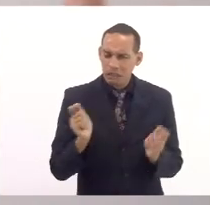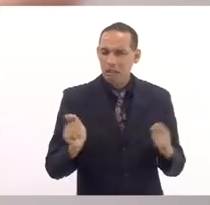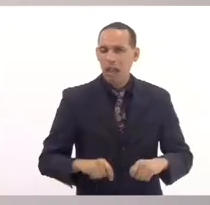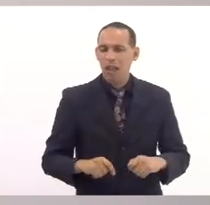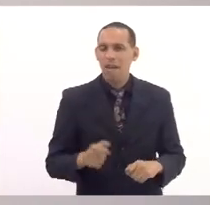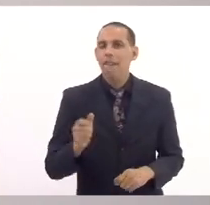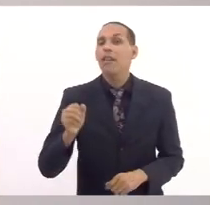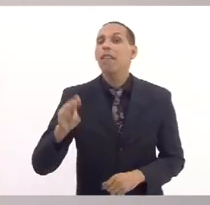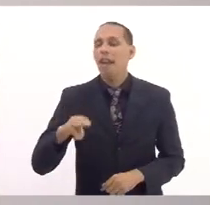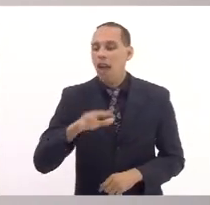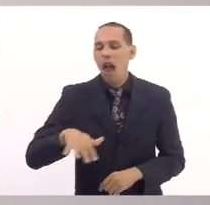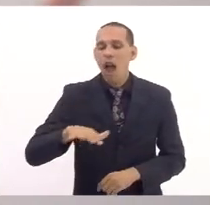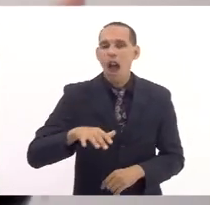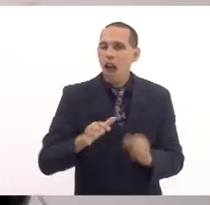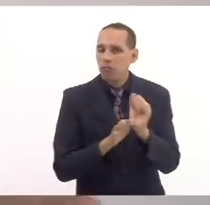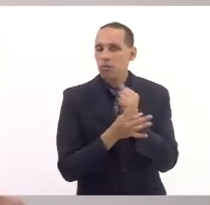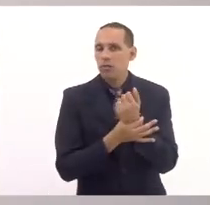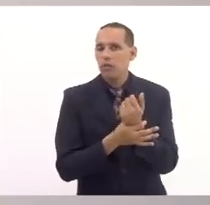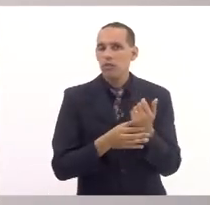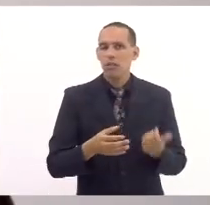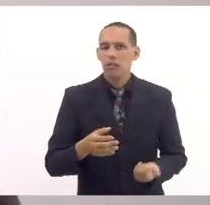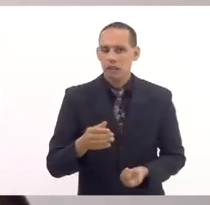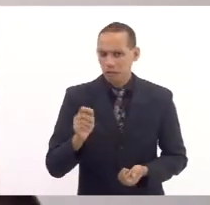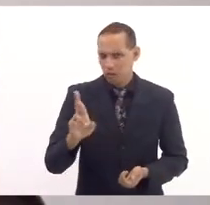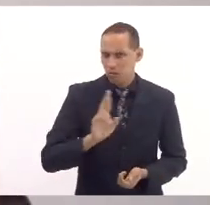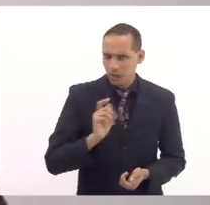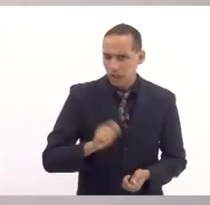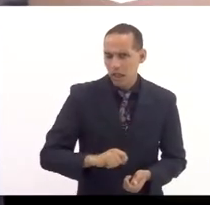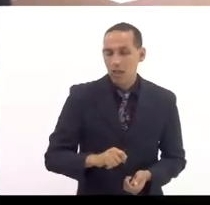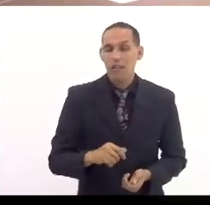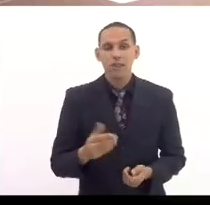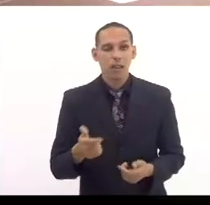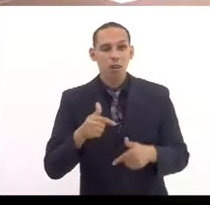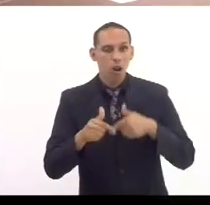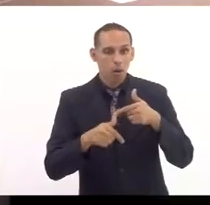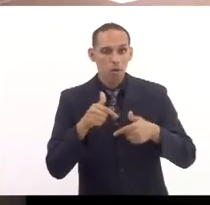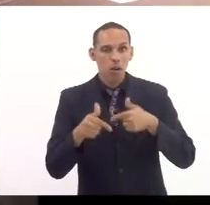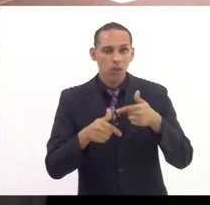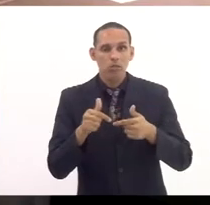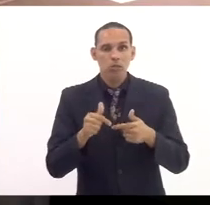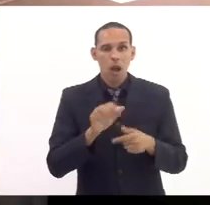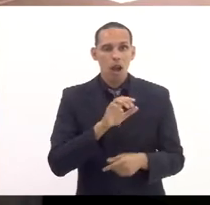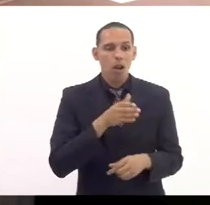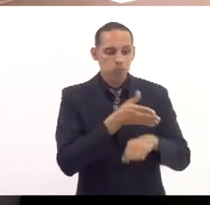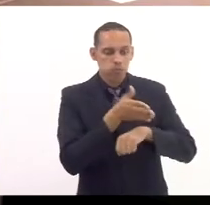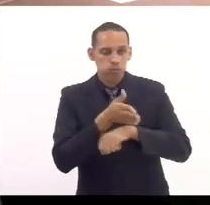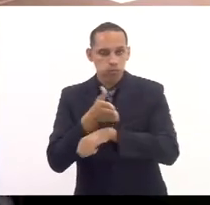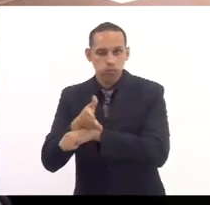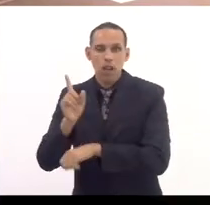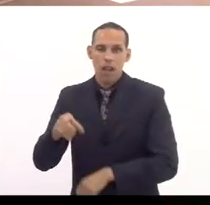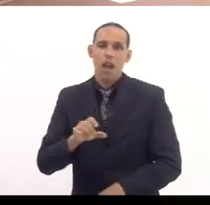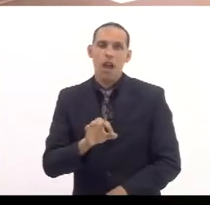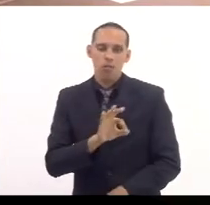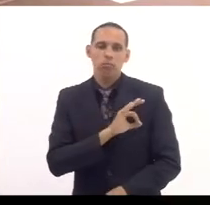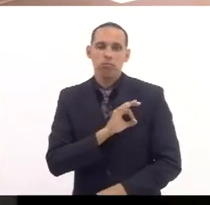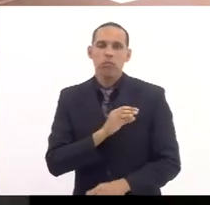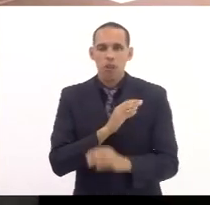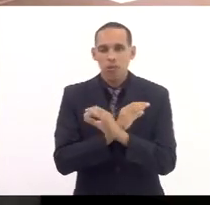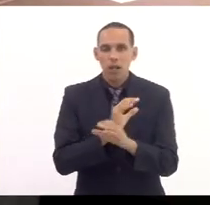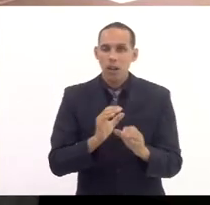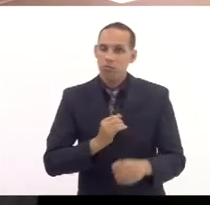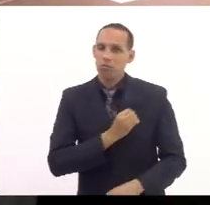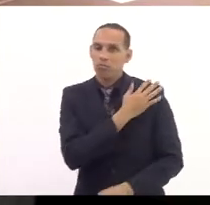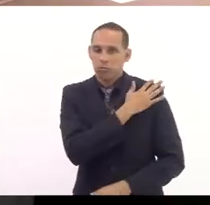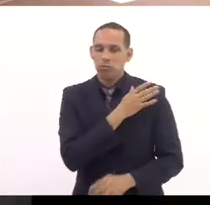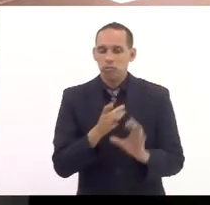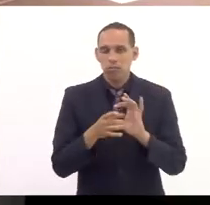qual o setor da área de segurança ou se não? Bem, nessas operações, né, de ocupação, a Polícia Militar e a Polícia Civil elas agem de forma integrada,